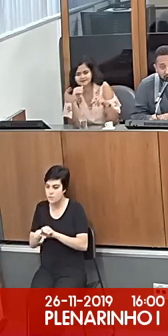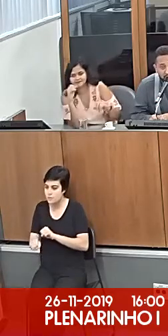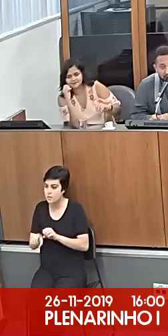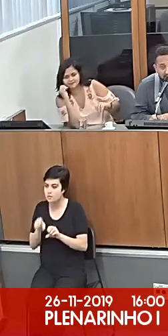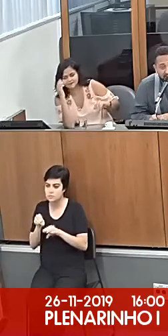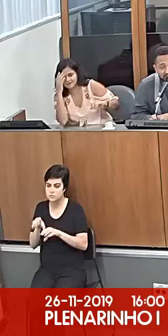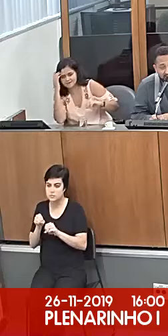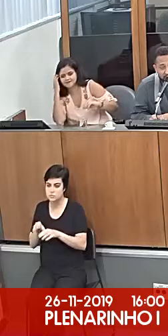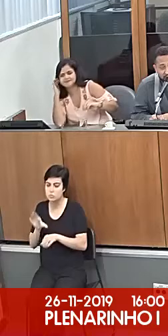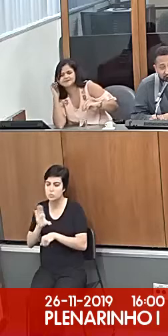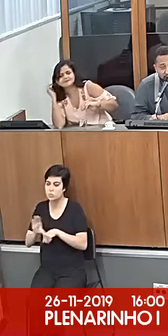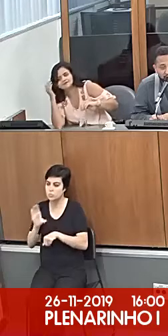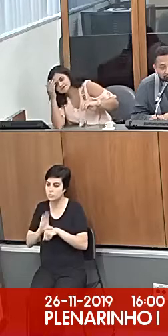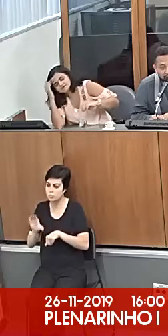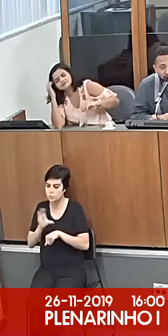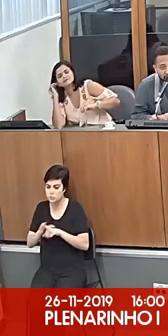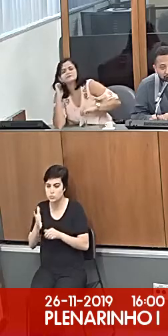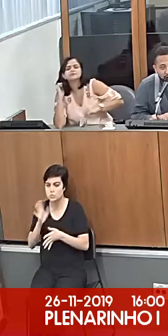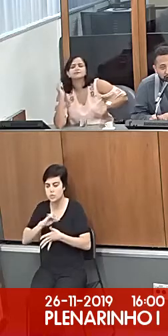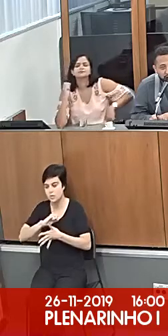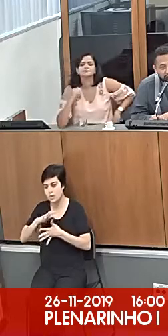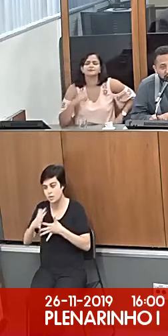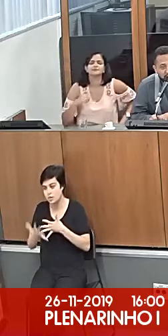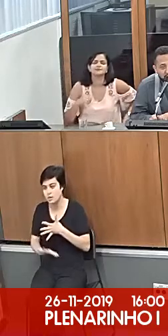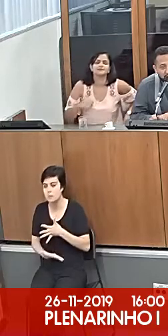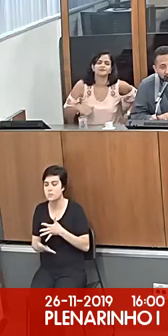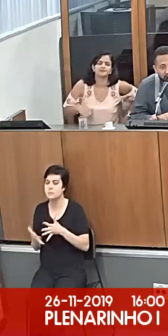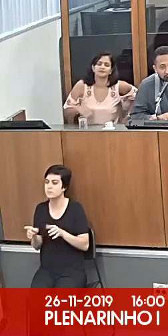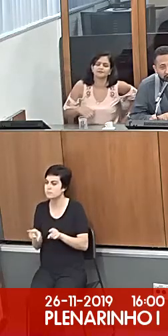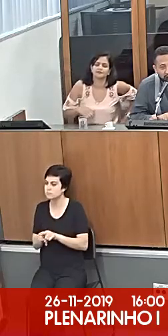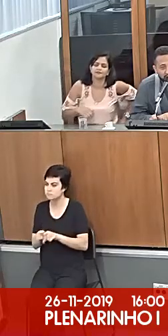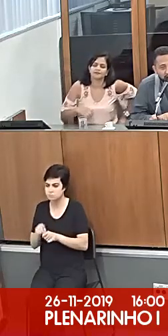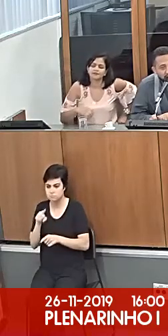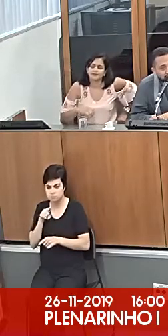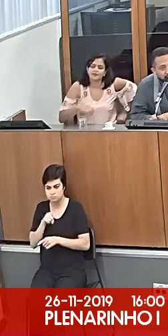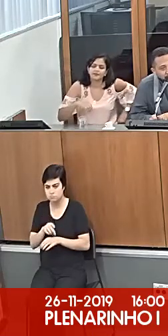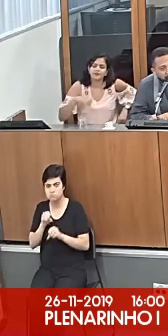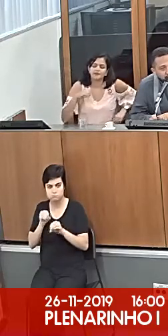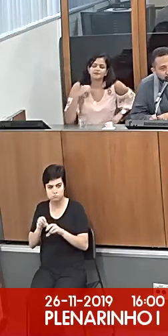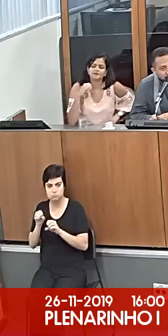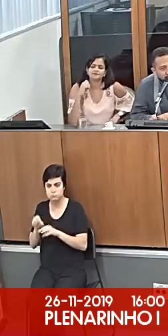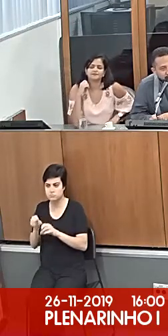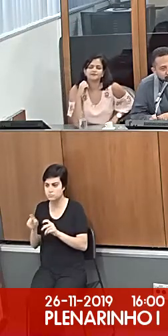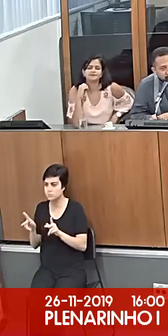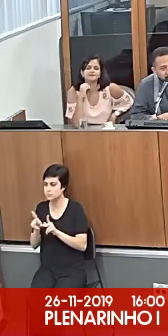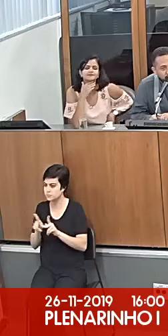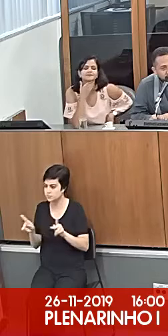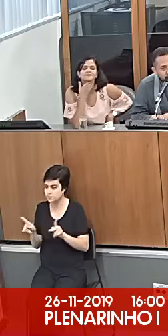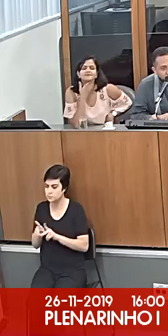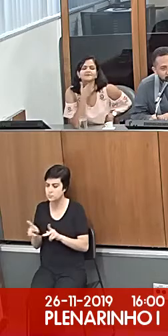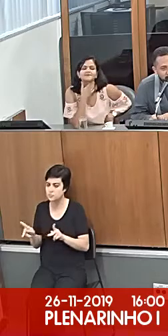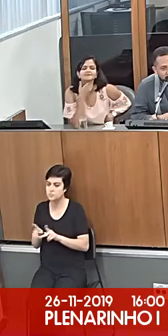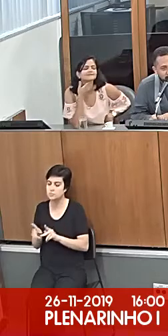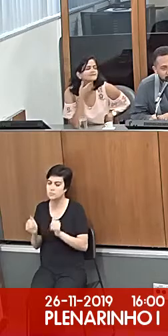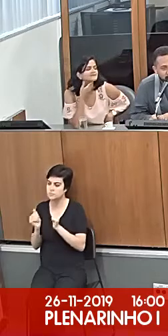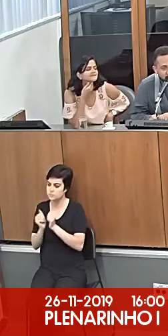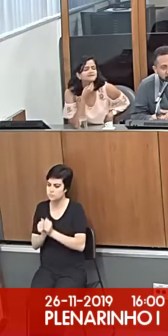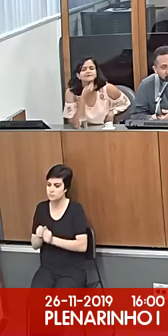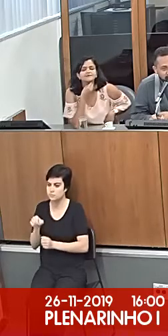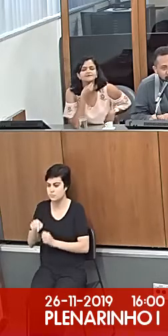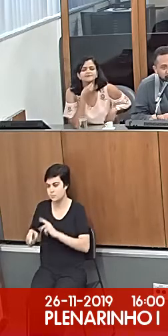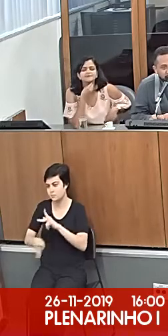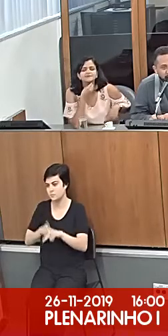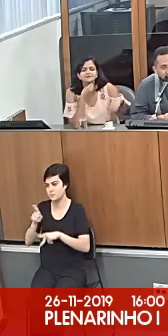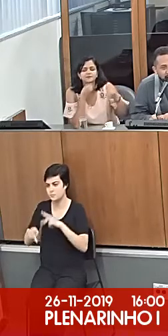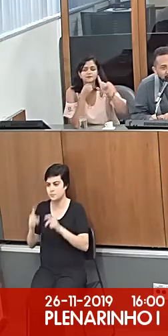curso de Libras oferecido pela Pastoral do Surdo e ela coordena e é professora desse curso também nosso da Pastoral do